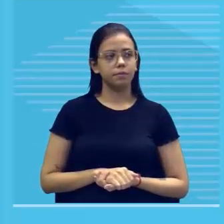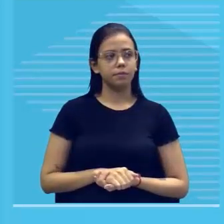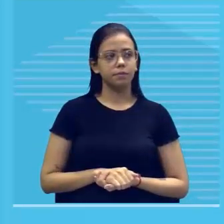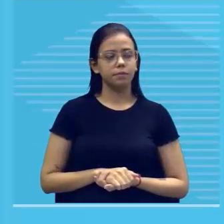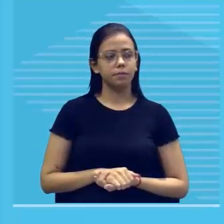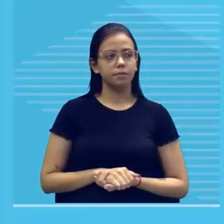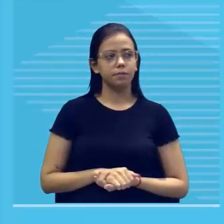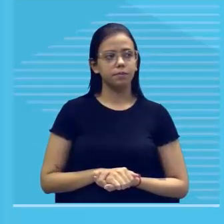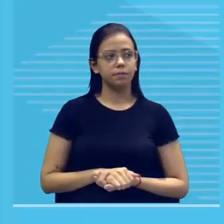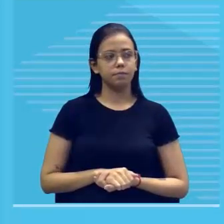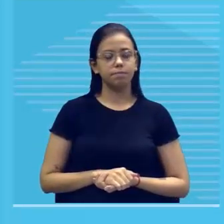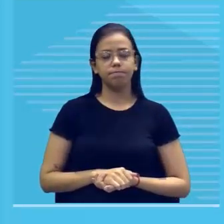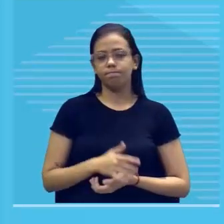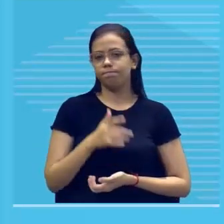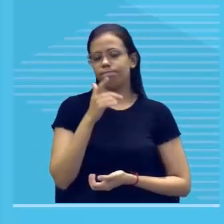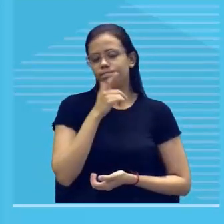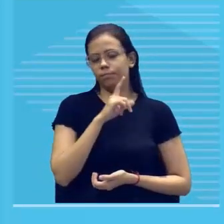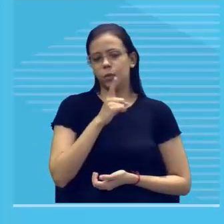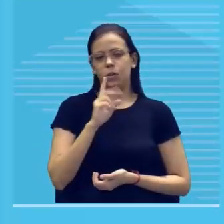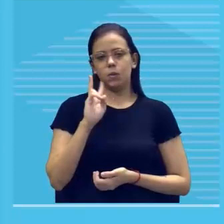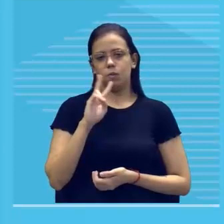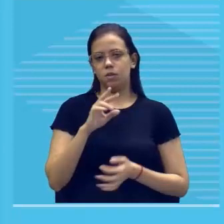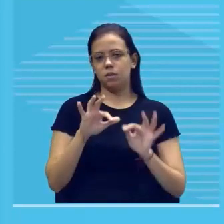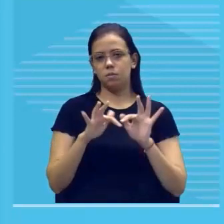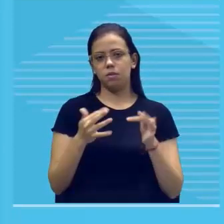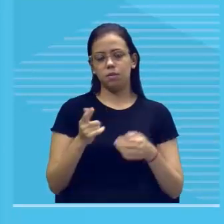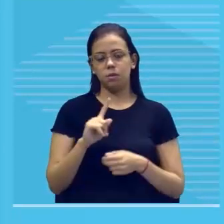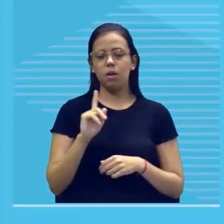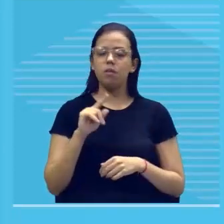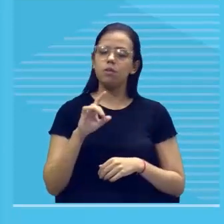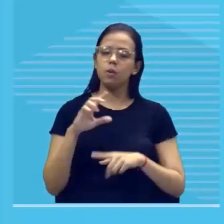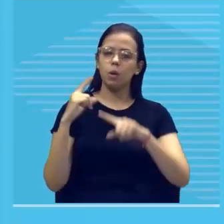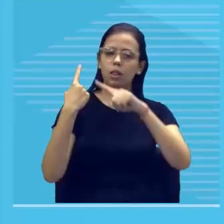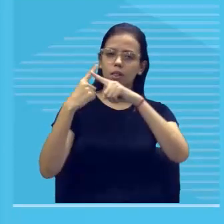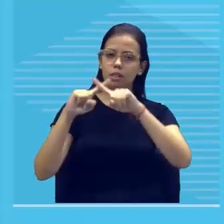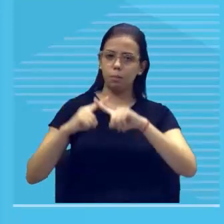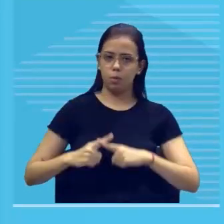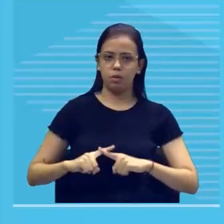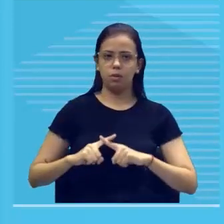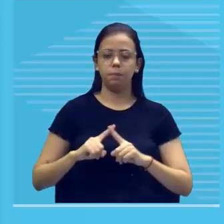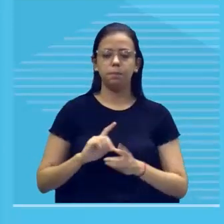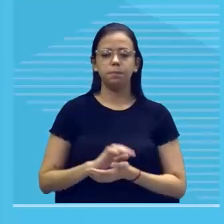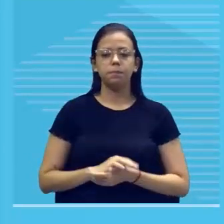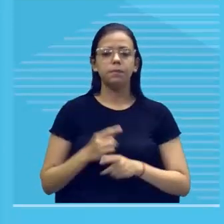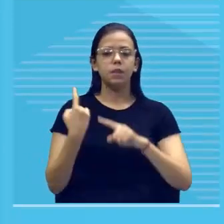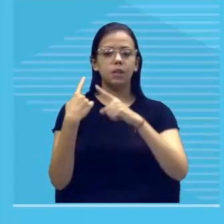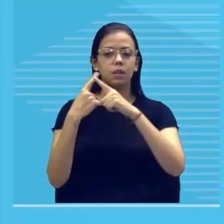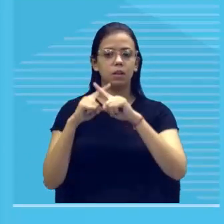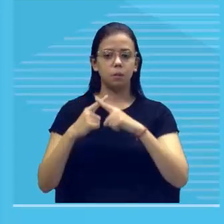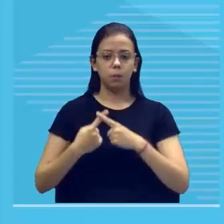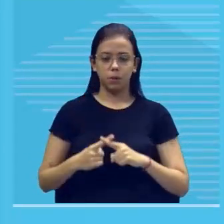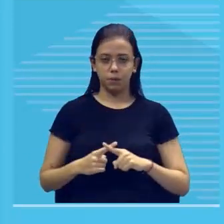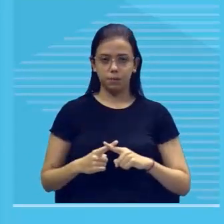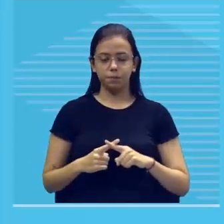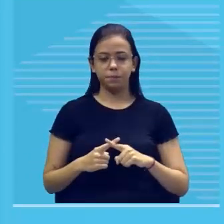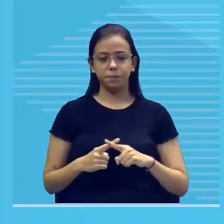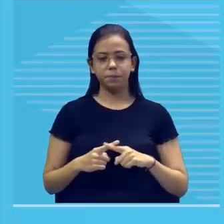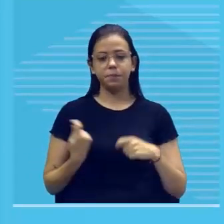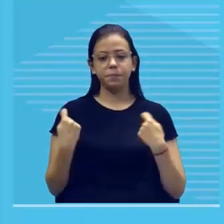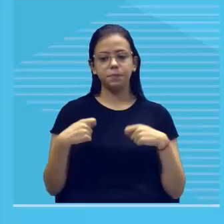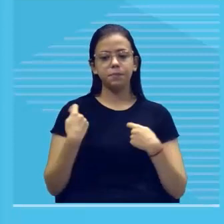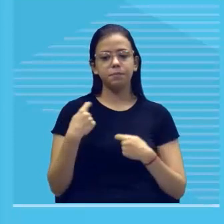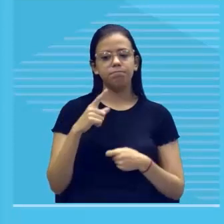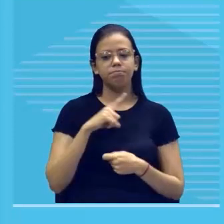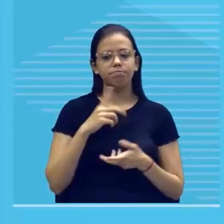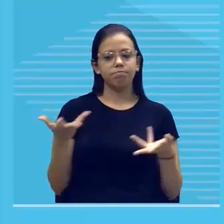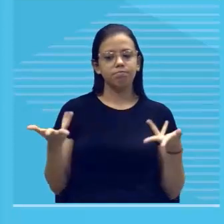um abraço eu não consigo ver simplificações J tabuada meu povo tabuada galerinha você tem